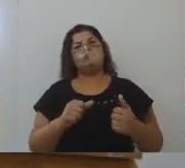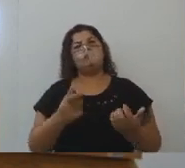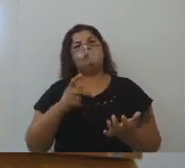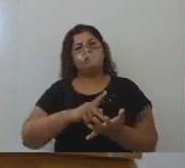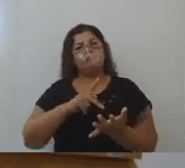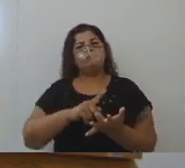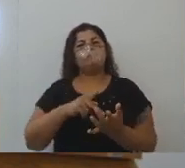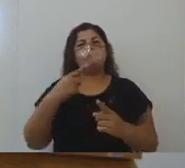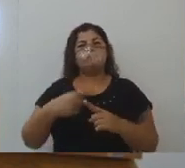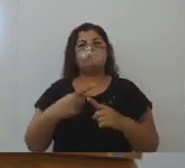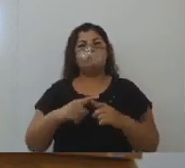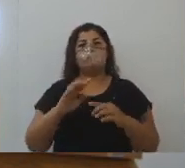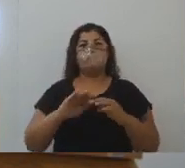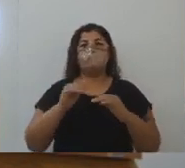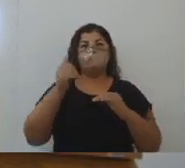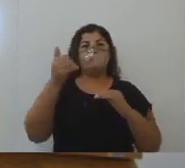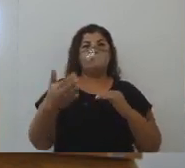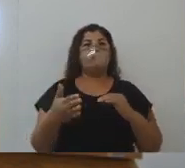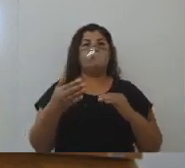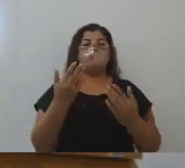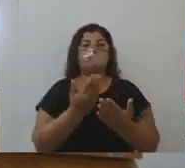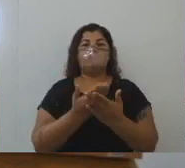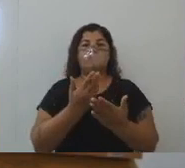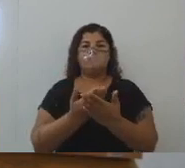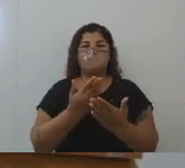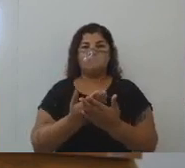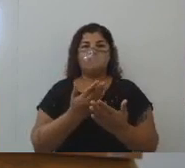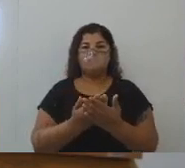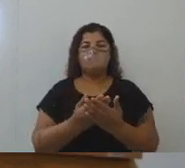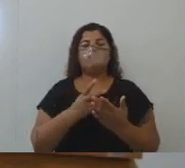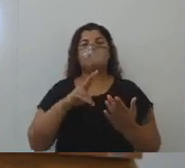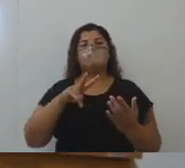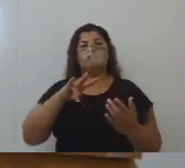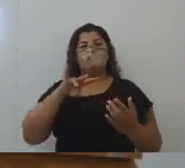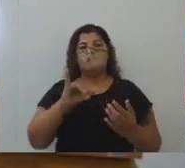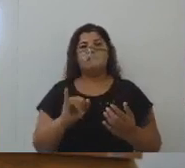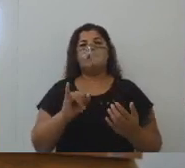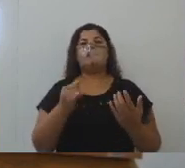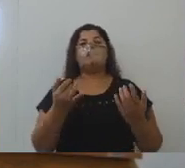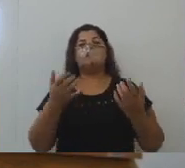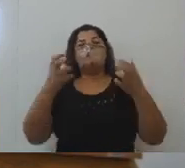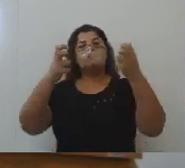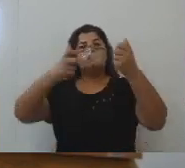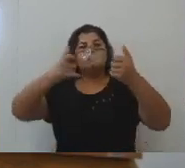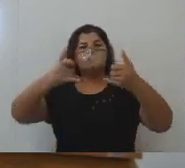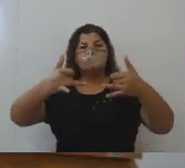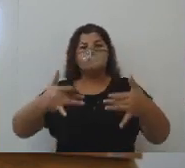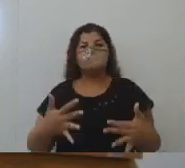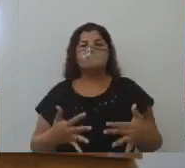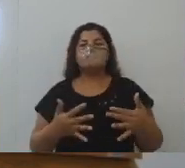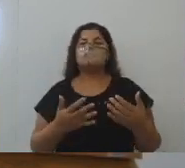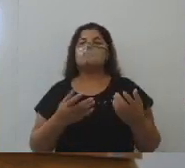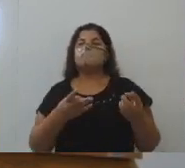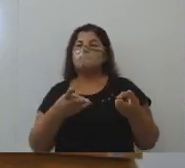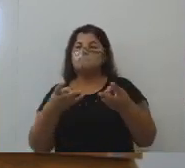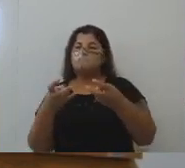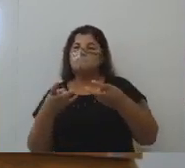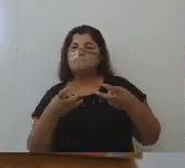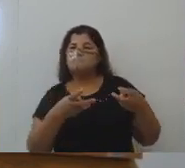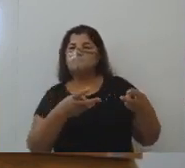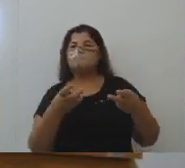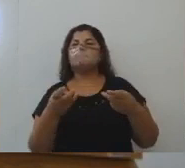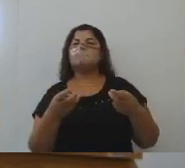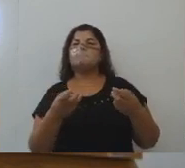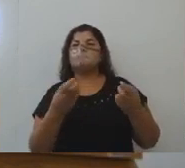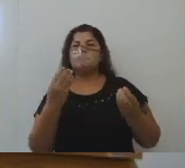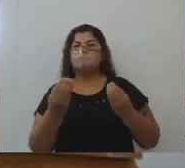gente vai ver na próxima aula, e aí eu peço que vocês fiquem comigo para a gente assistir a próxima aula, que vocês vão perceber em números,